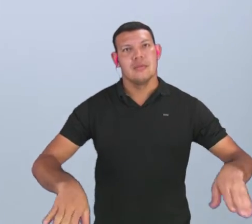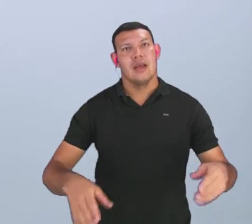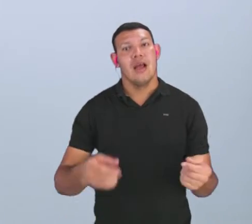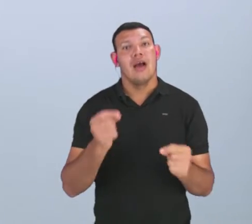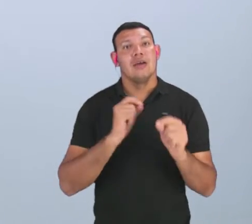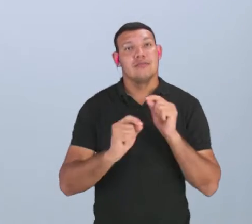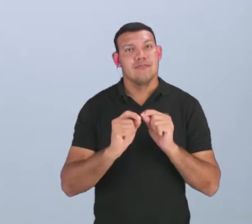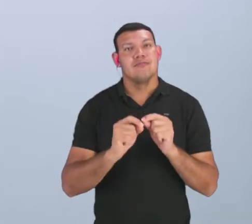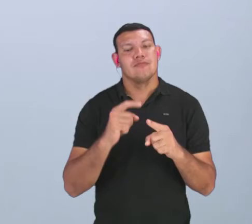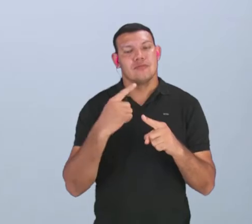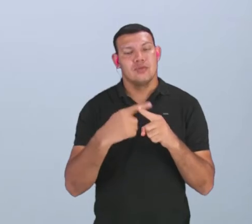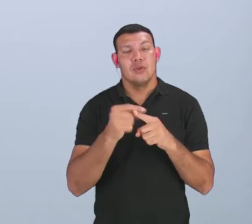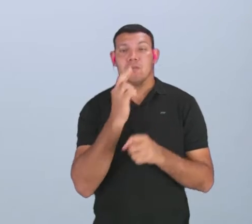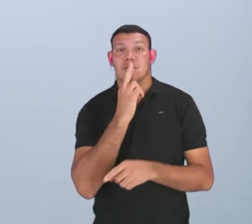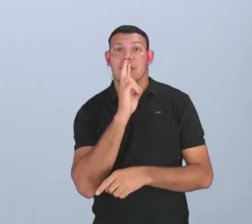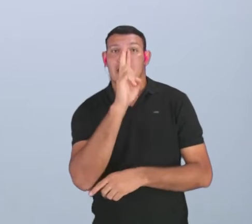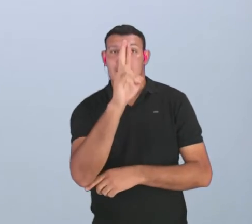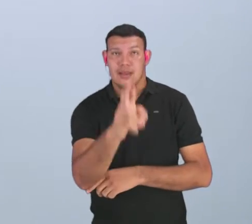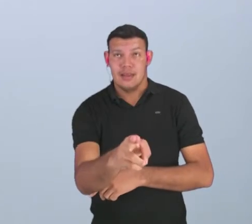empuxo. Ele é resultado